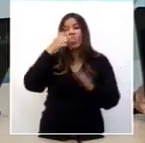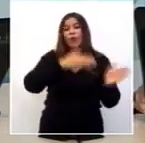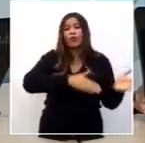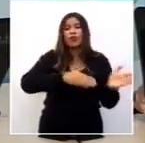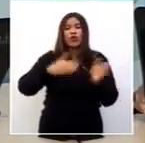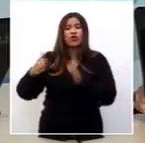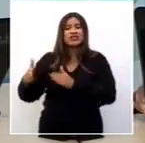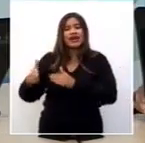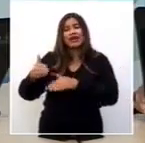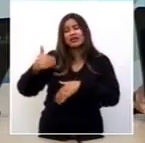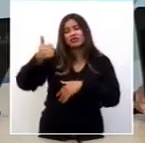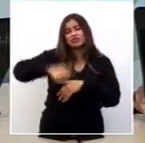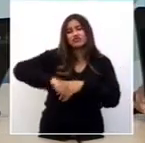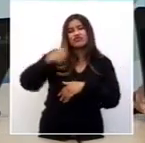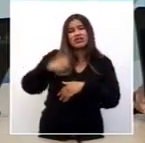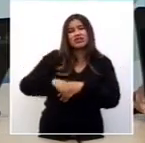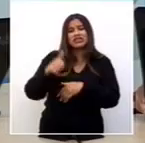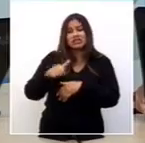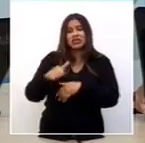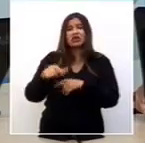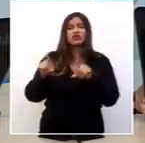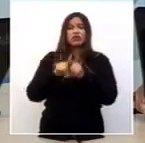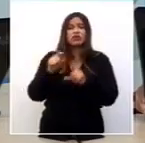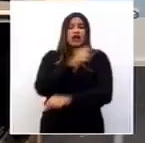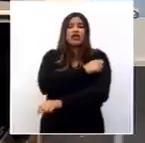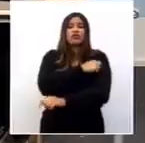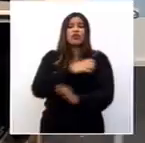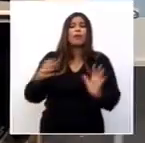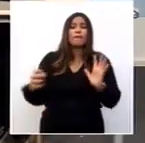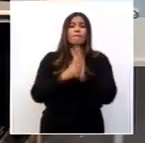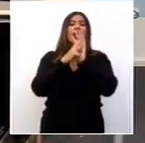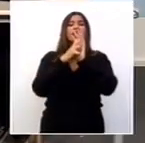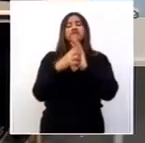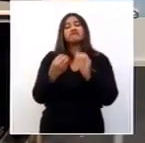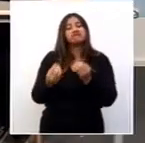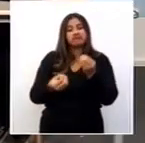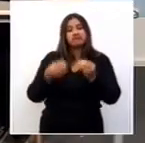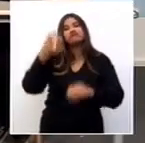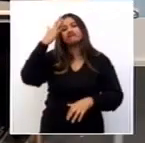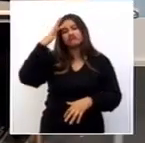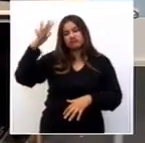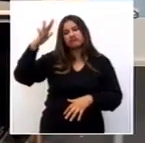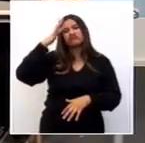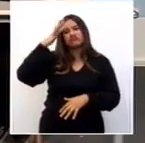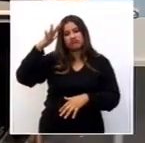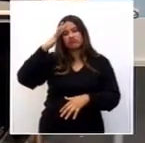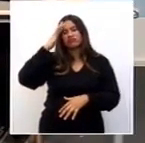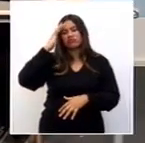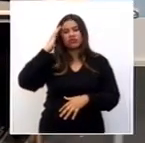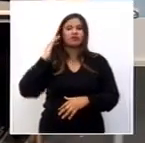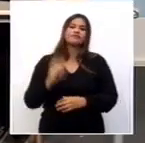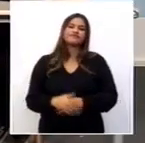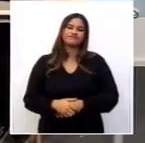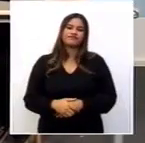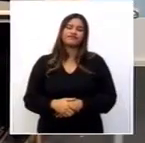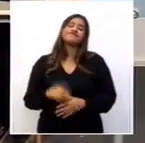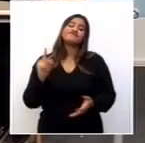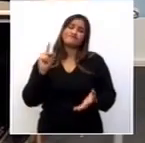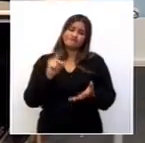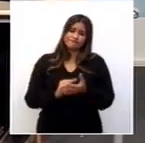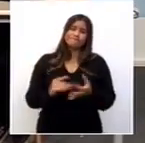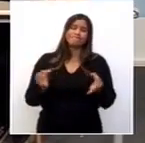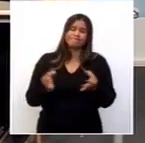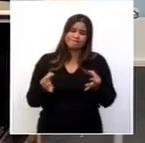ele vai impactar na aprendizagem deste aluno. Perfeito, professora Daniele. De fato, é isso.